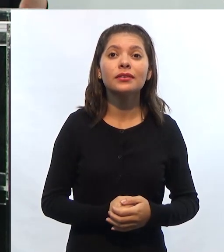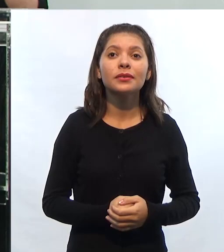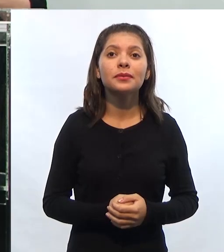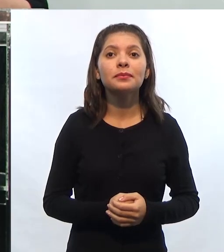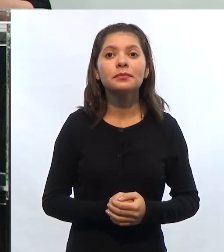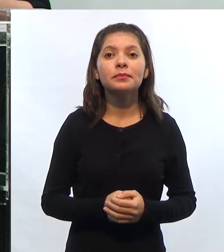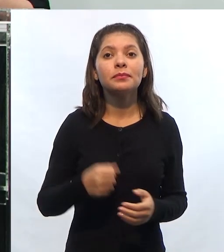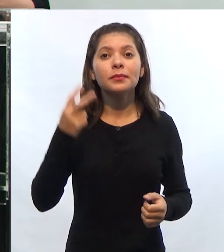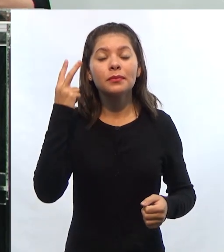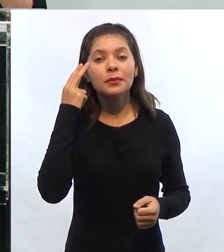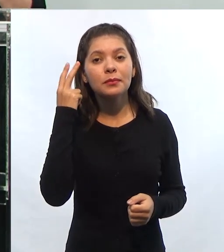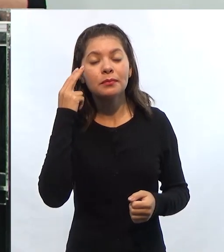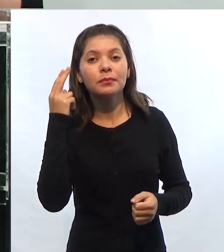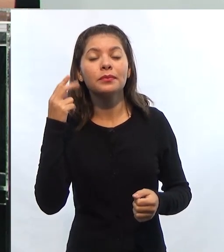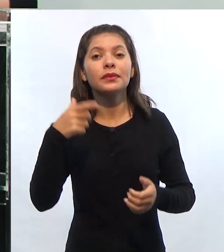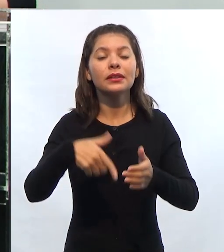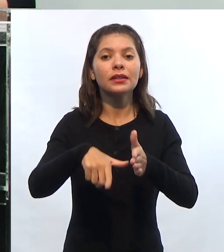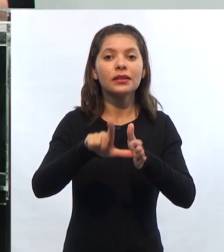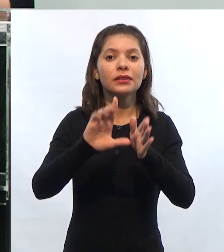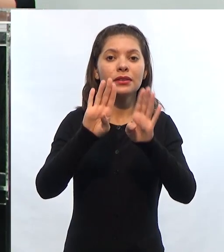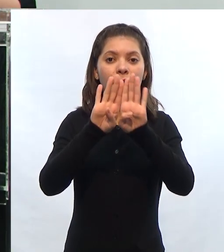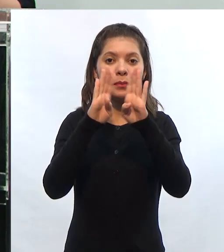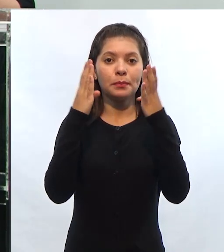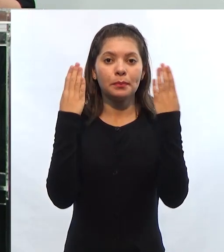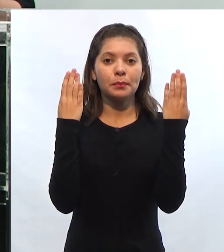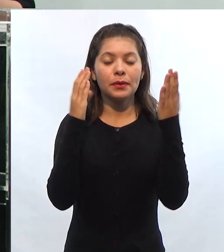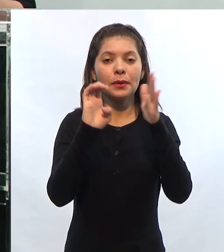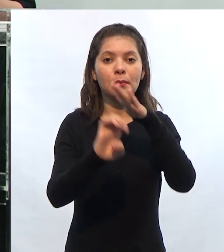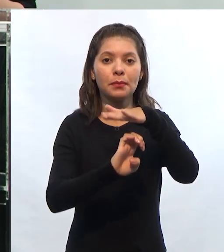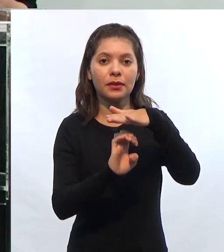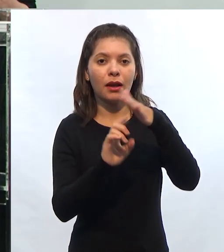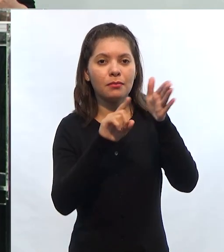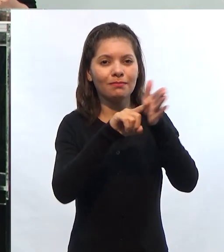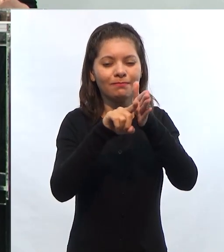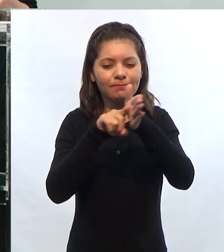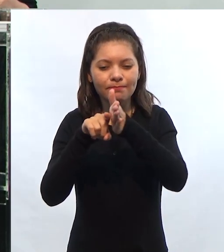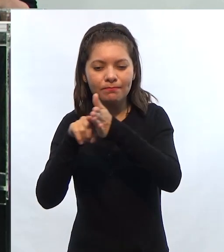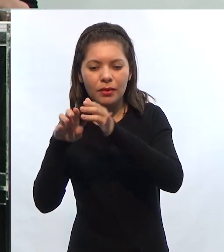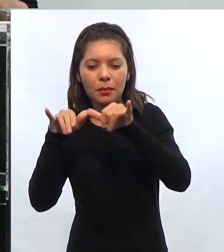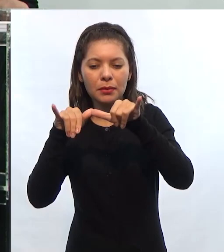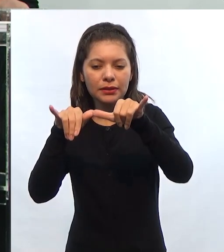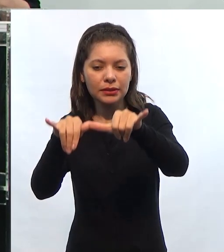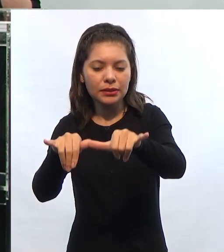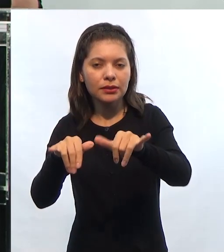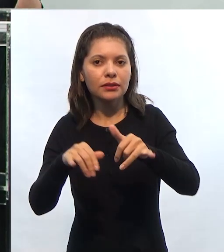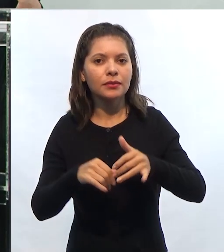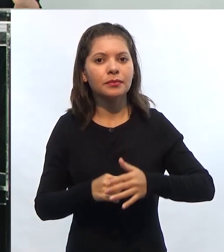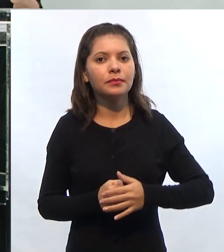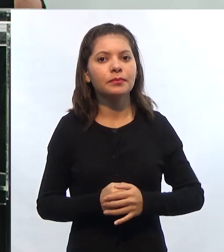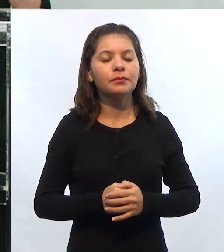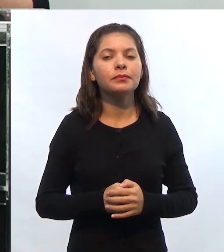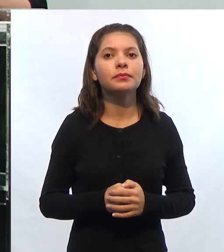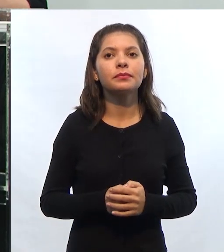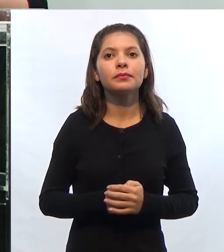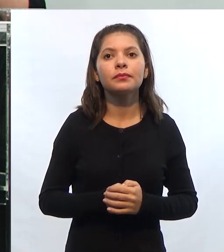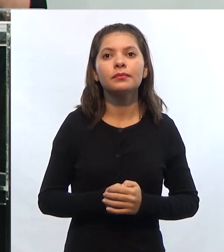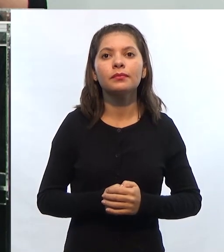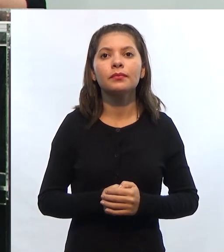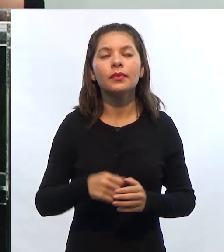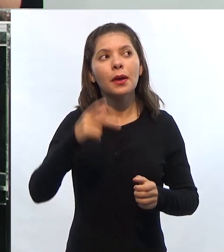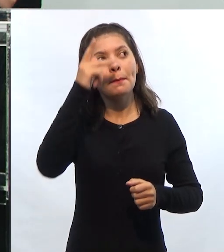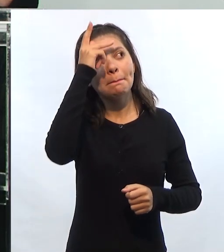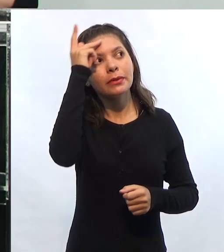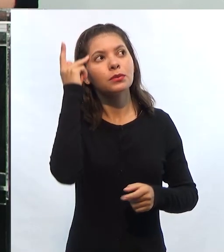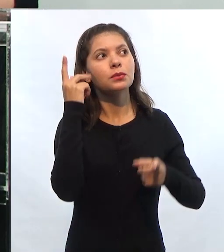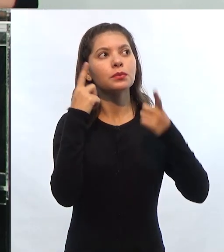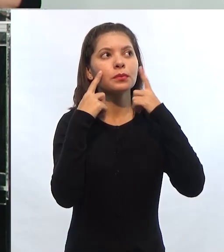Então, geralmente, antes de abrir um negócio, a empresa vai fazer uma pesquisa de mercado para saber se há demanda, ou seja, se